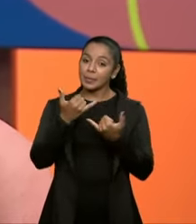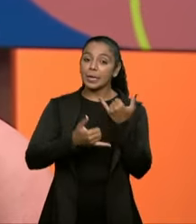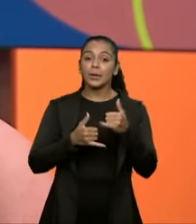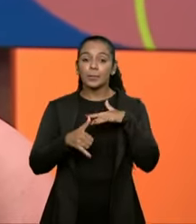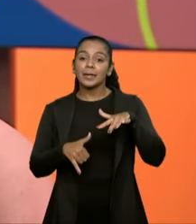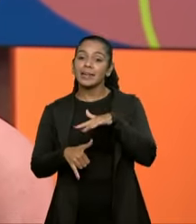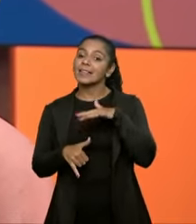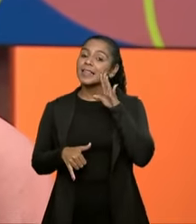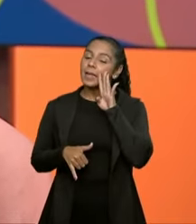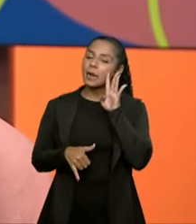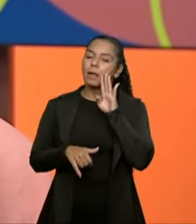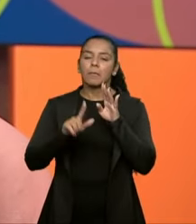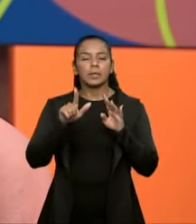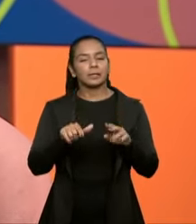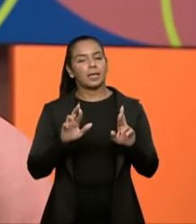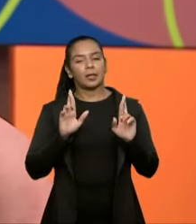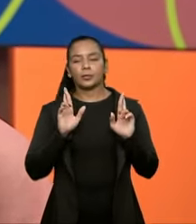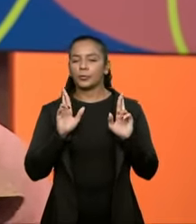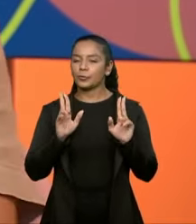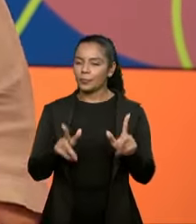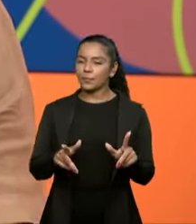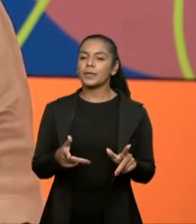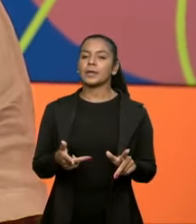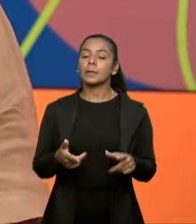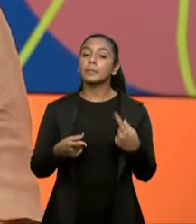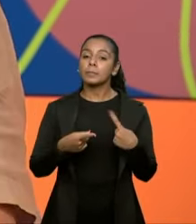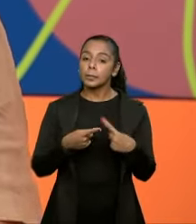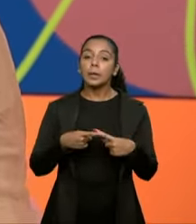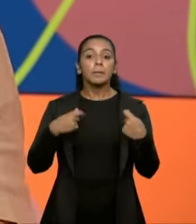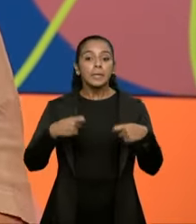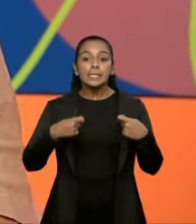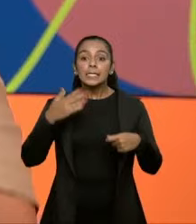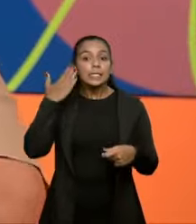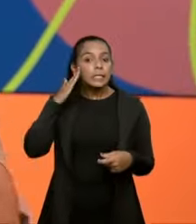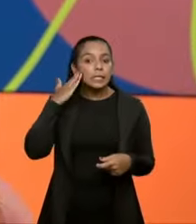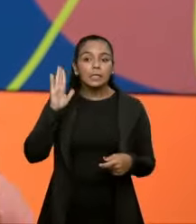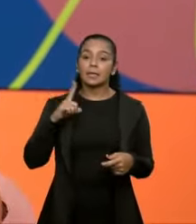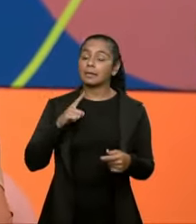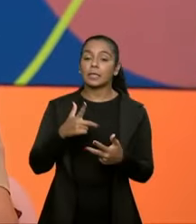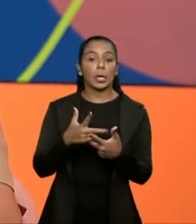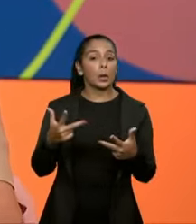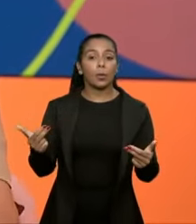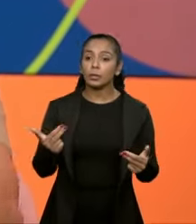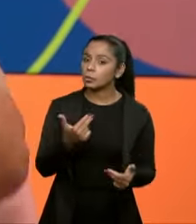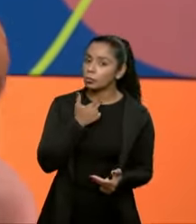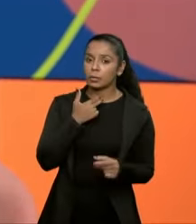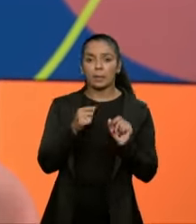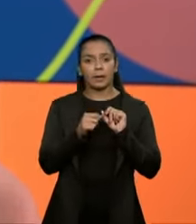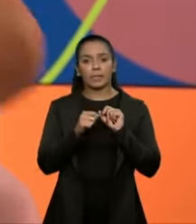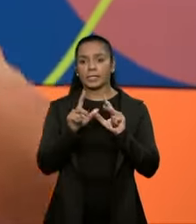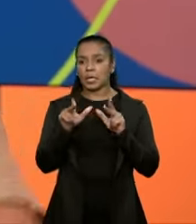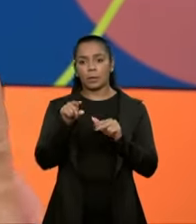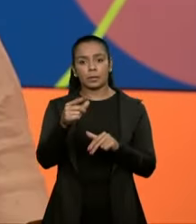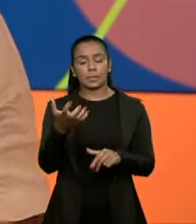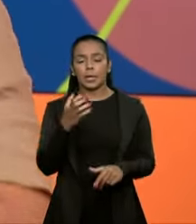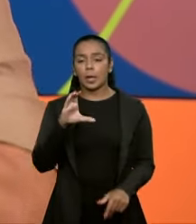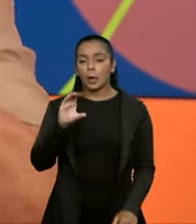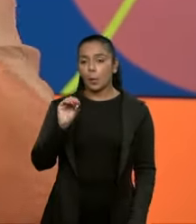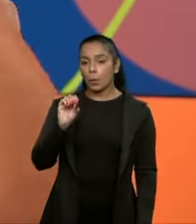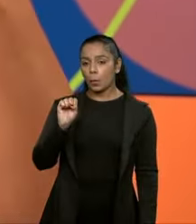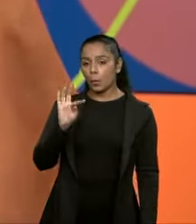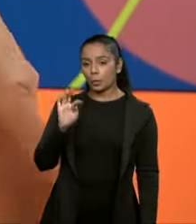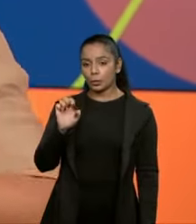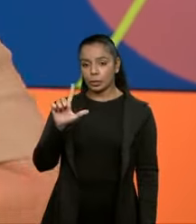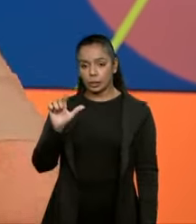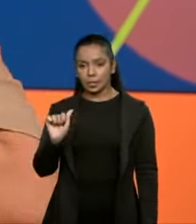assim, mas é diferente, cara. Porque você tem que entender que tem coisas que você não vai poder fazer como você quer. Claro. Esse da costela, pô, eu fico com